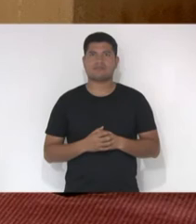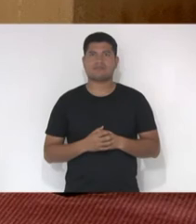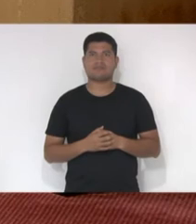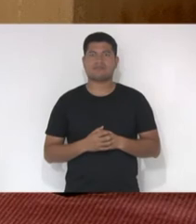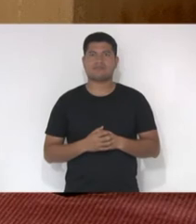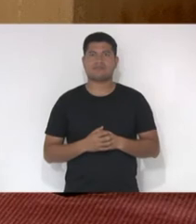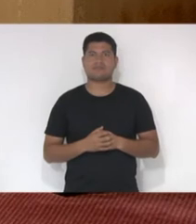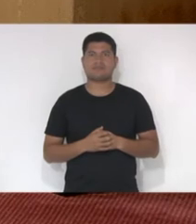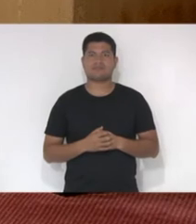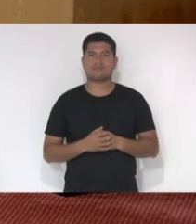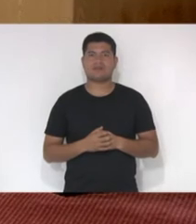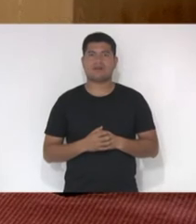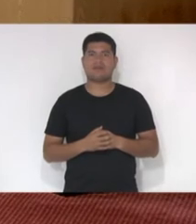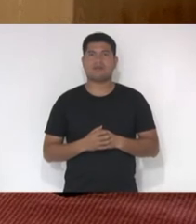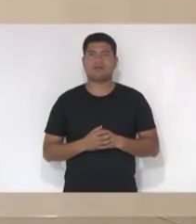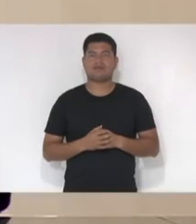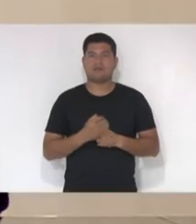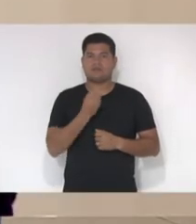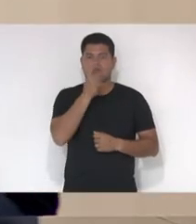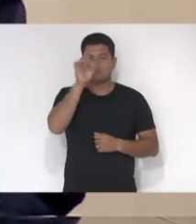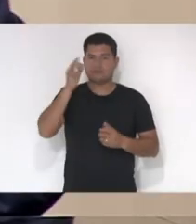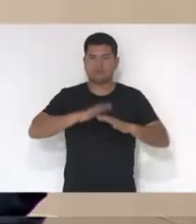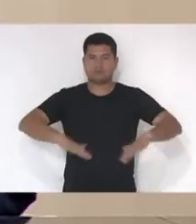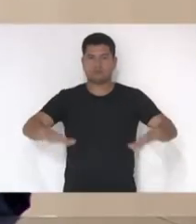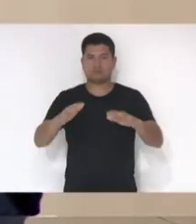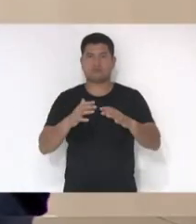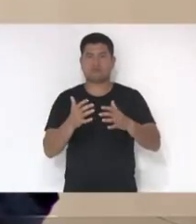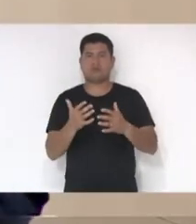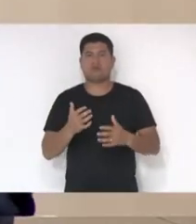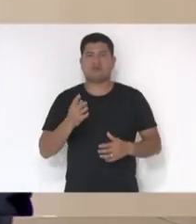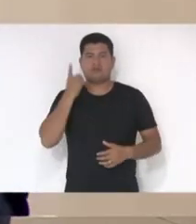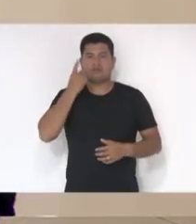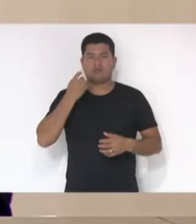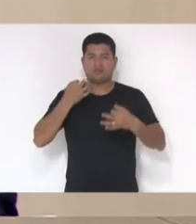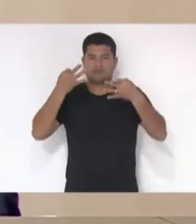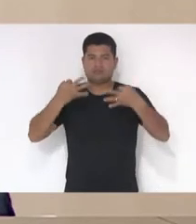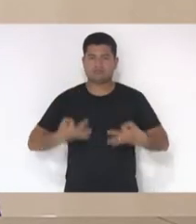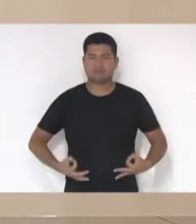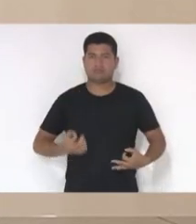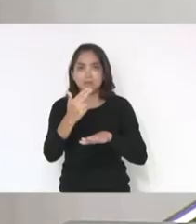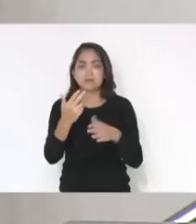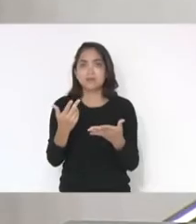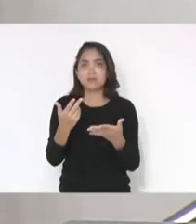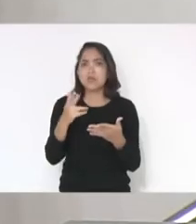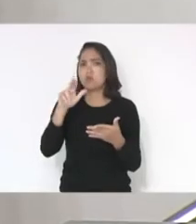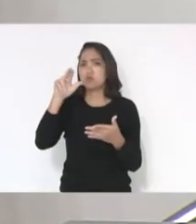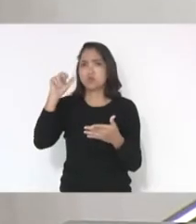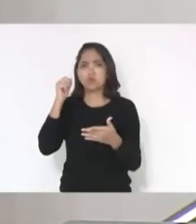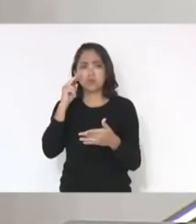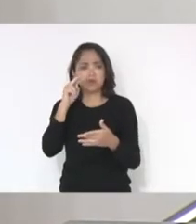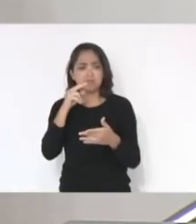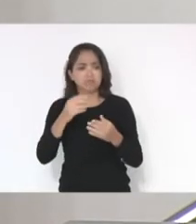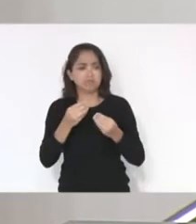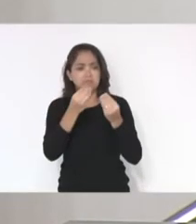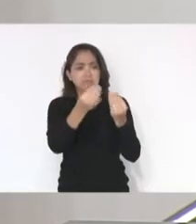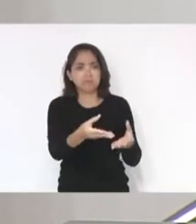Foi publicada no Diário Oficial da Assembleia Legislativa a composição dos blocos e bancadas do Parlamento Catarinense. Ao todo, são 12